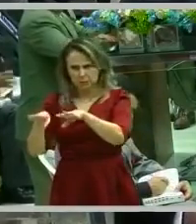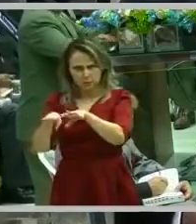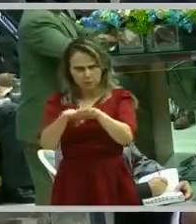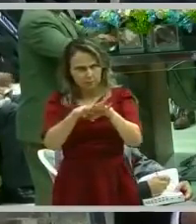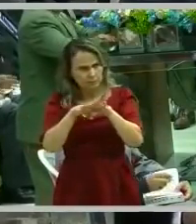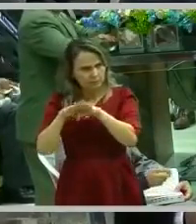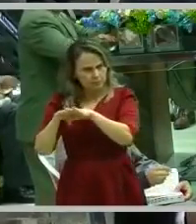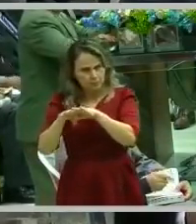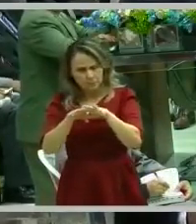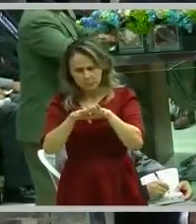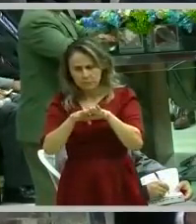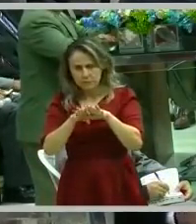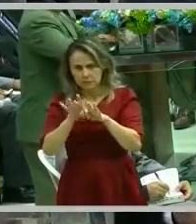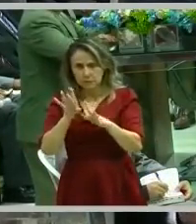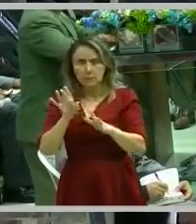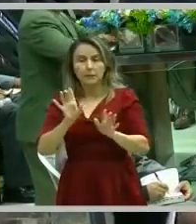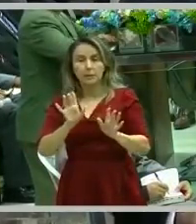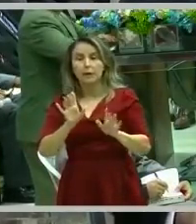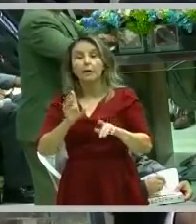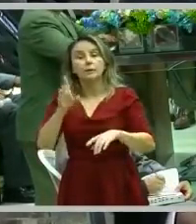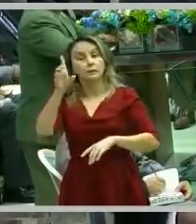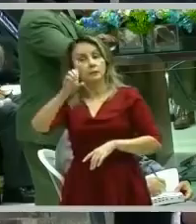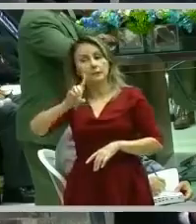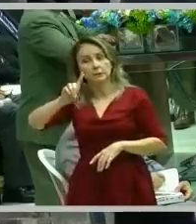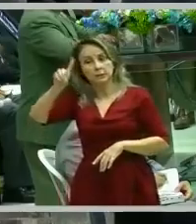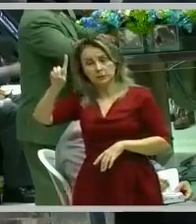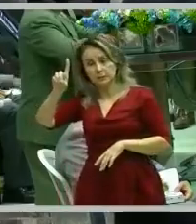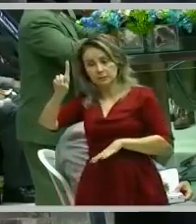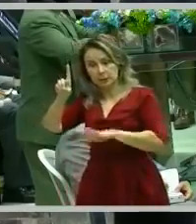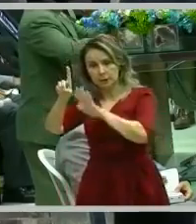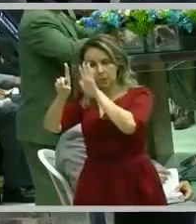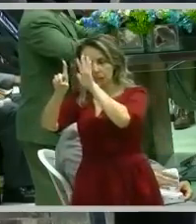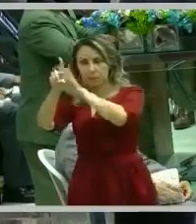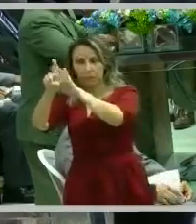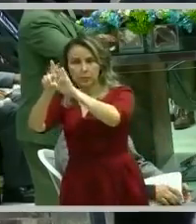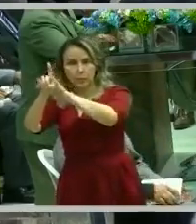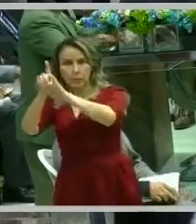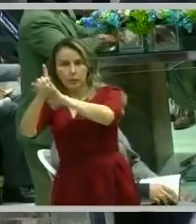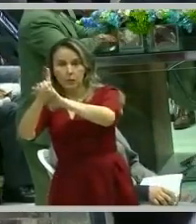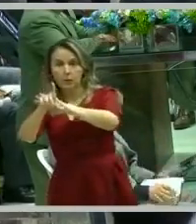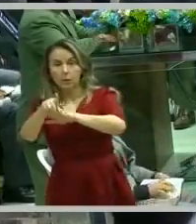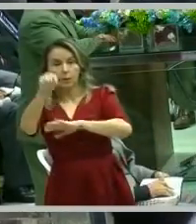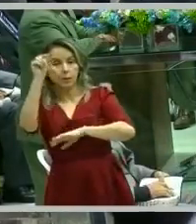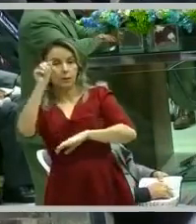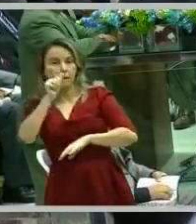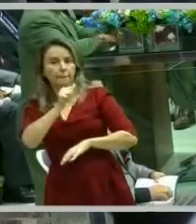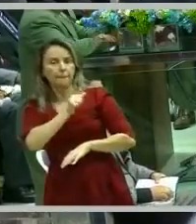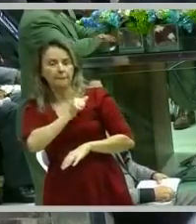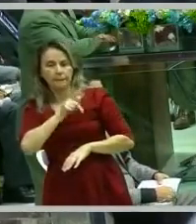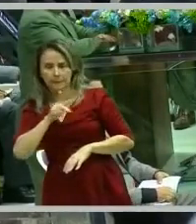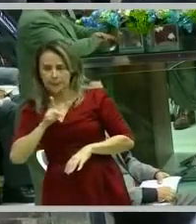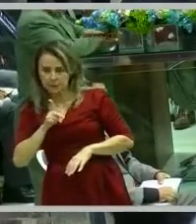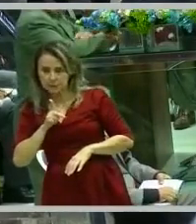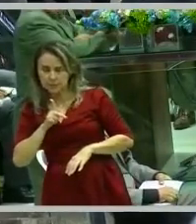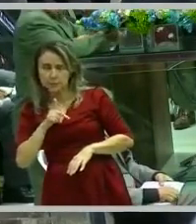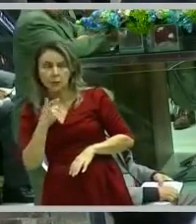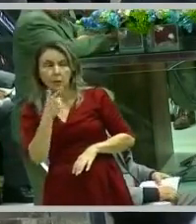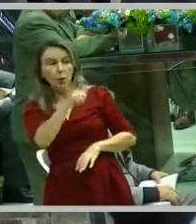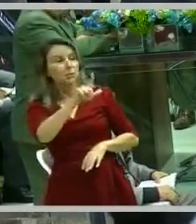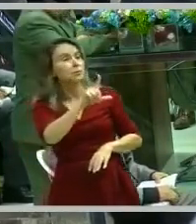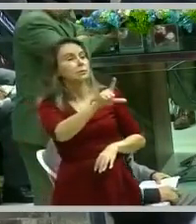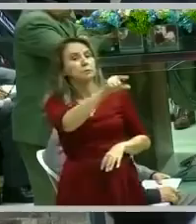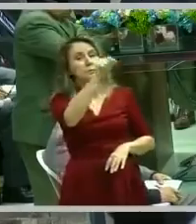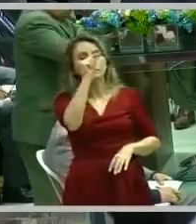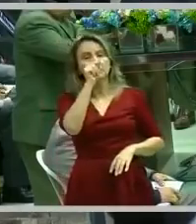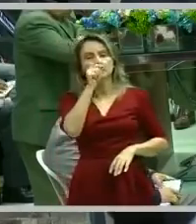Bíblia diz que Deus estabeleceu, Deus constituiu uns para apóstolos, outros para profetas, outros